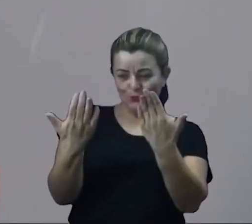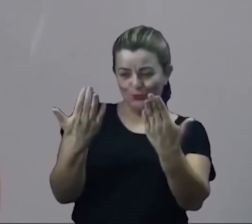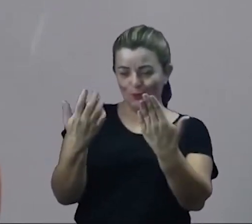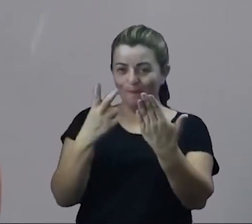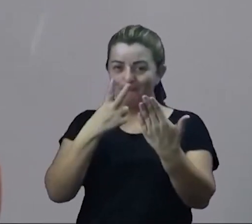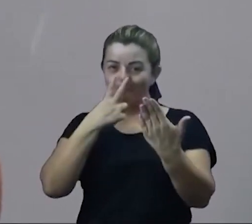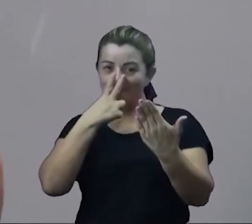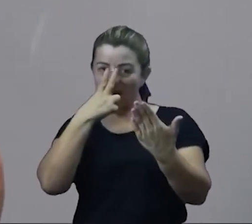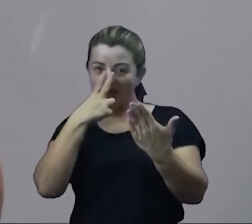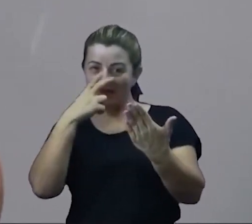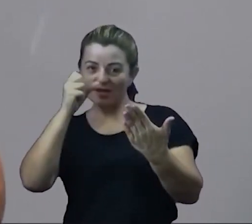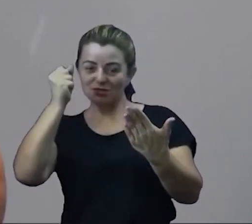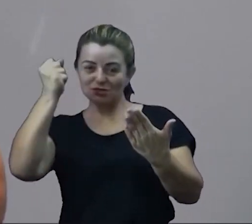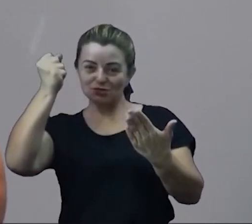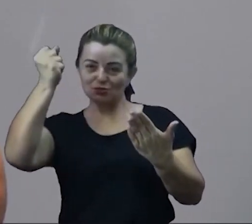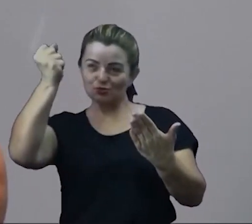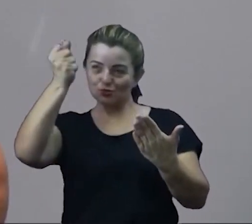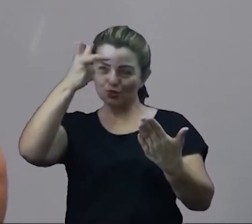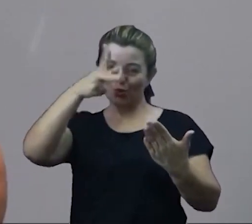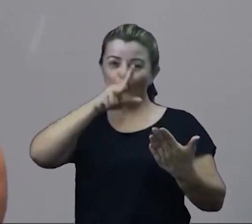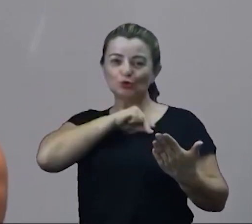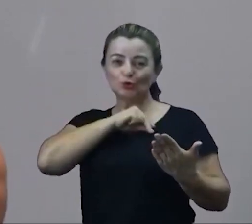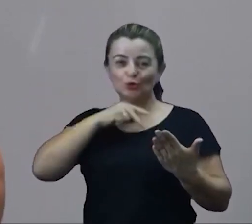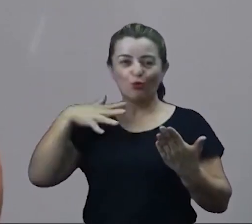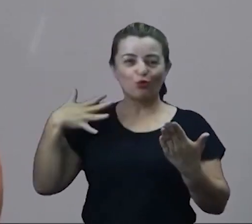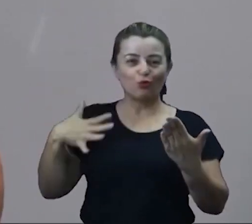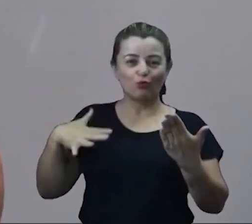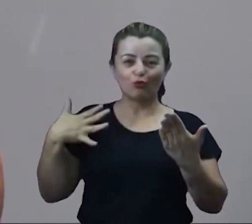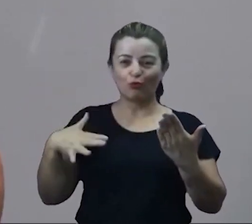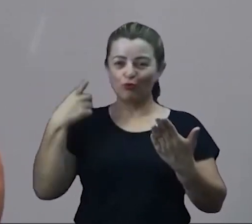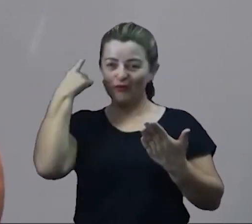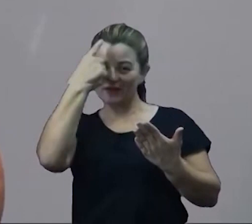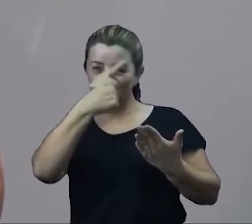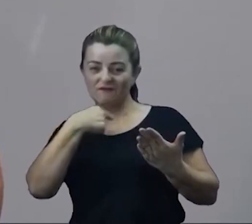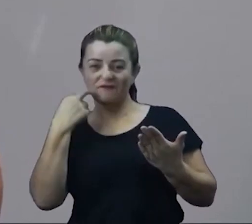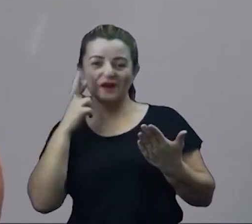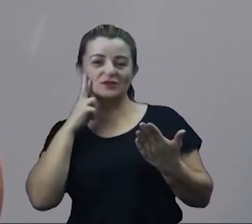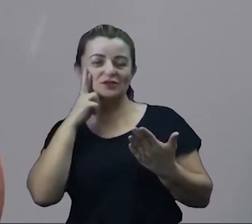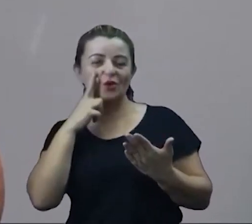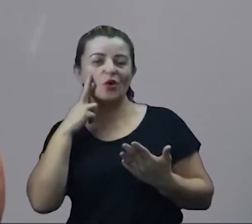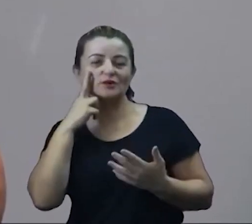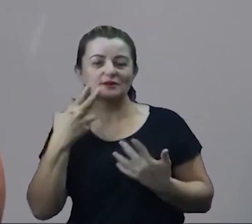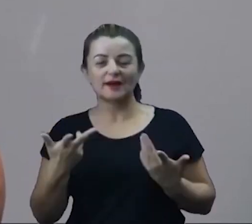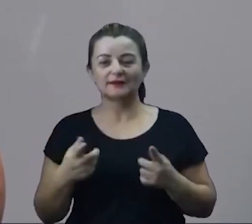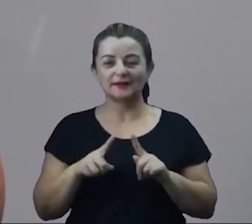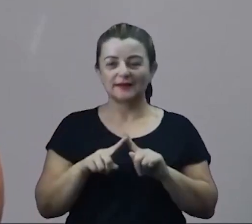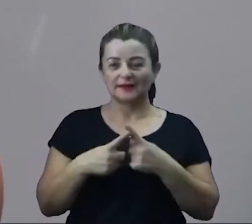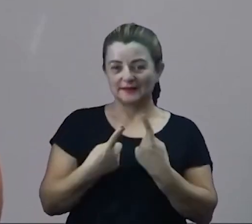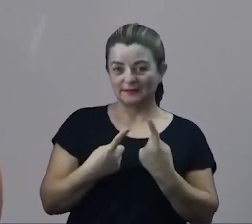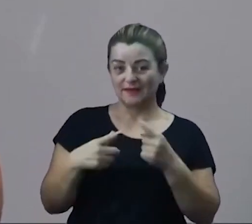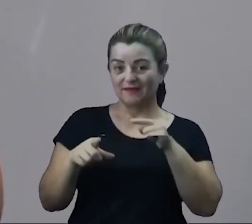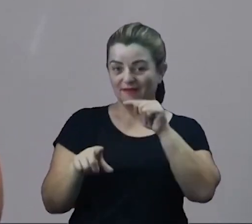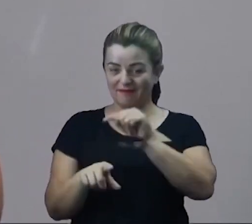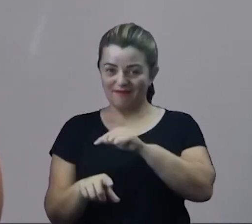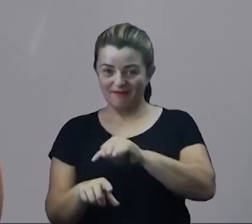sol ardente e ele diz que a sua face é rosada, porém, disse também que é como a aurora fria,